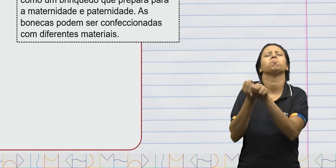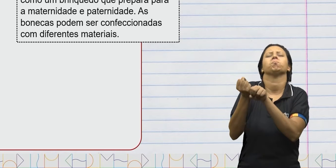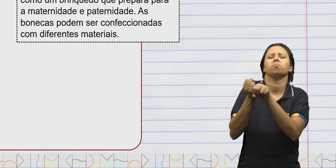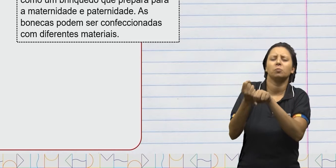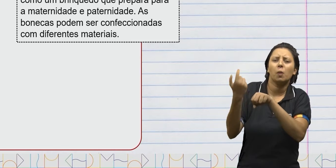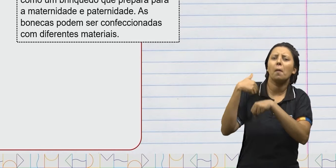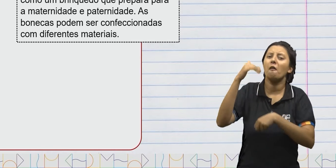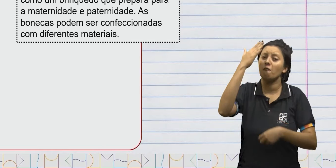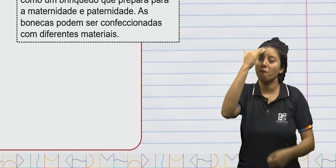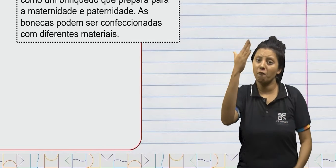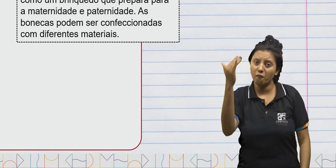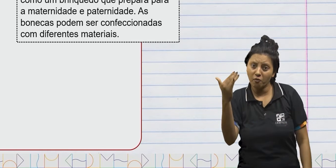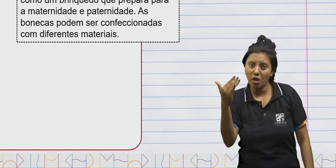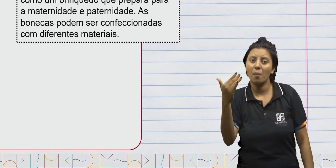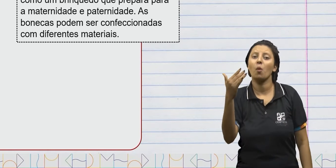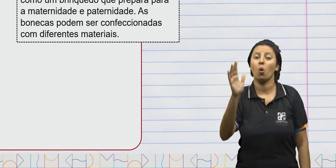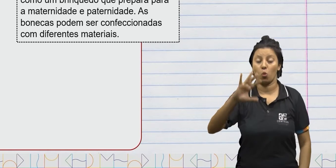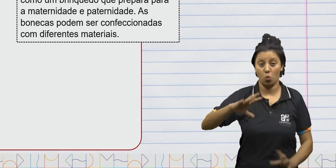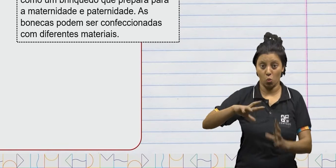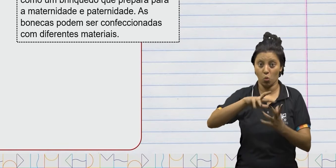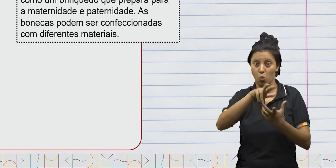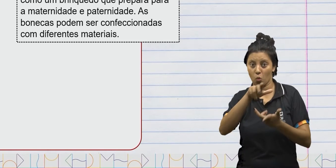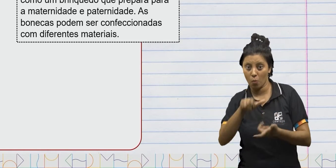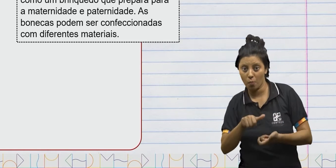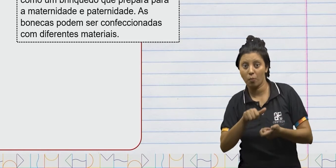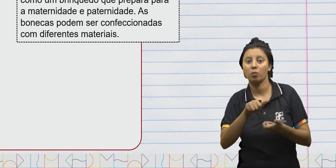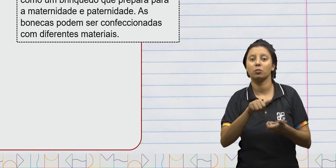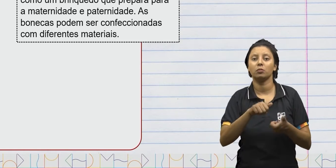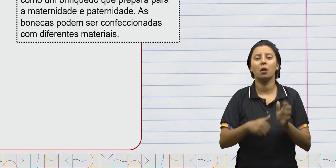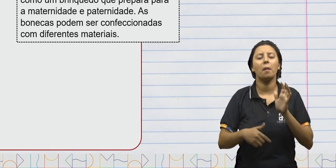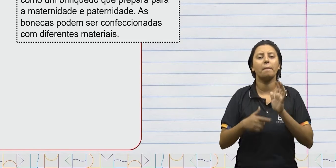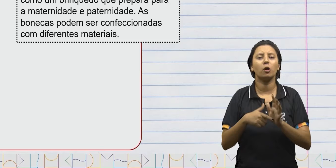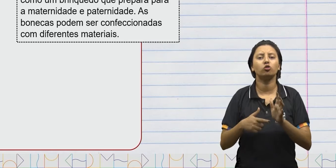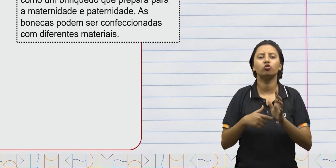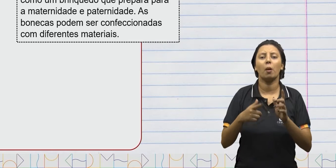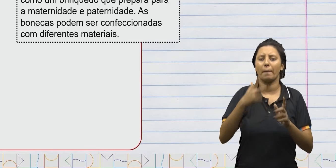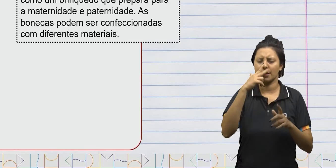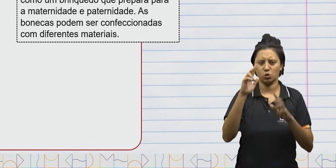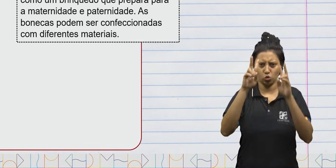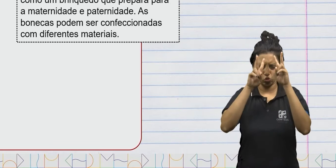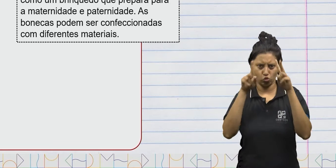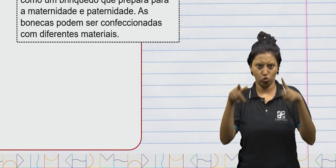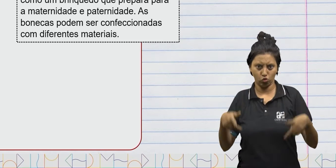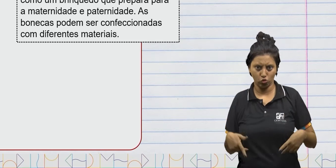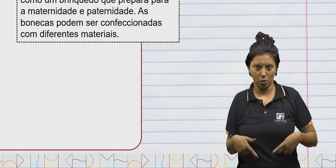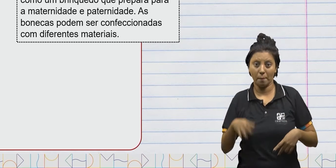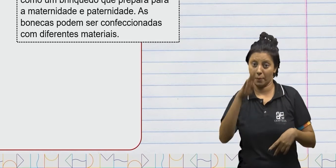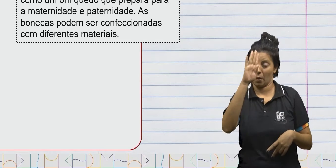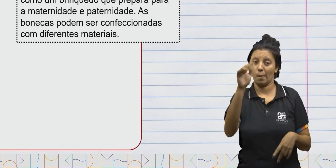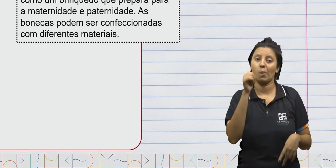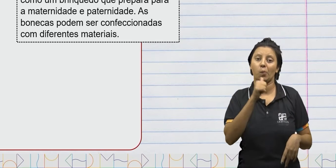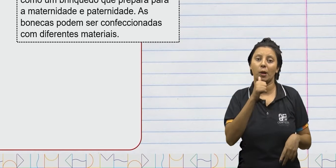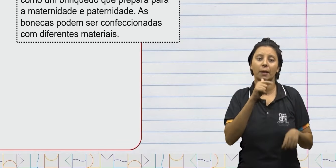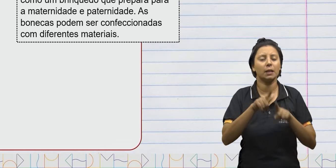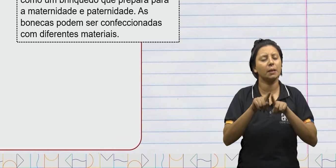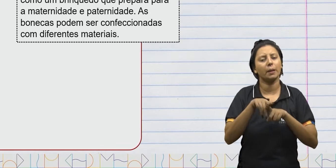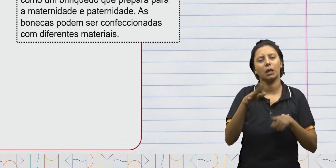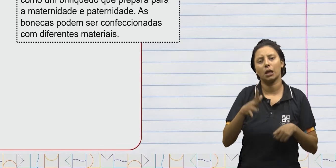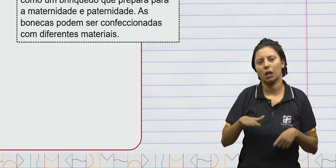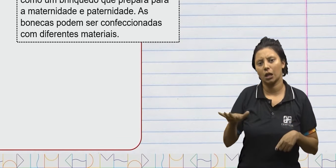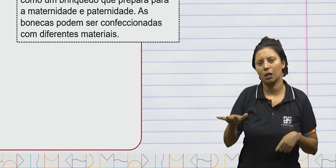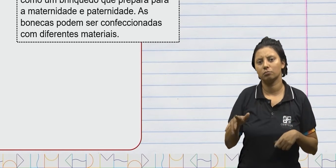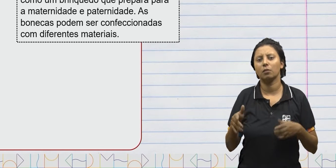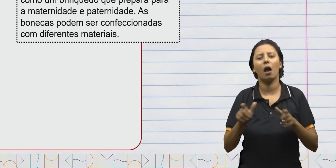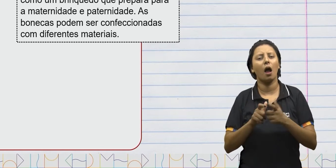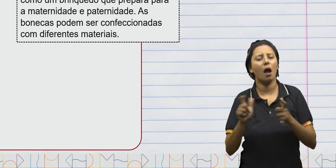mais populares em todo o mundo. Reproduz as formas humanas, predominantemente a feminina e a infantil. E